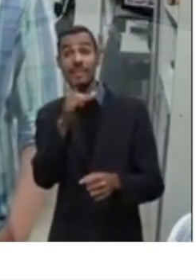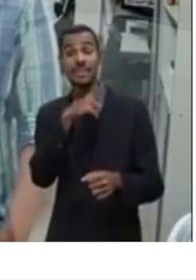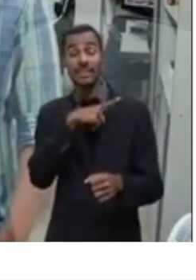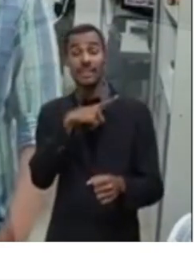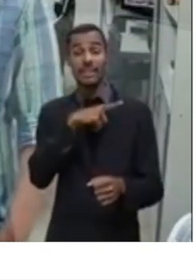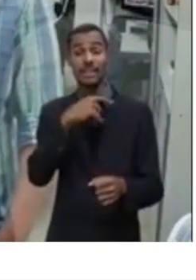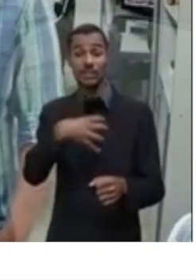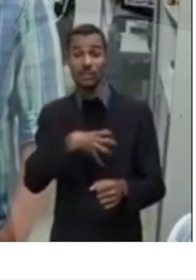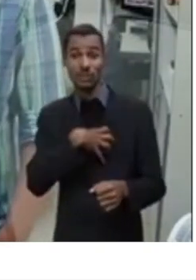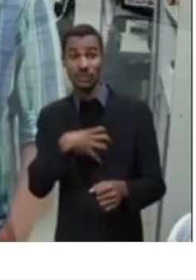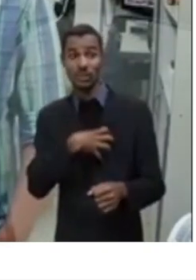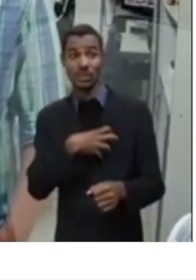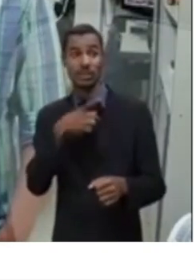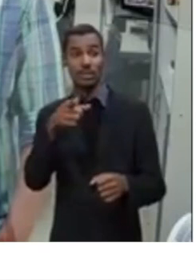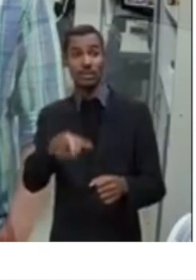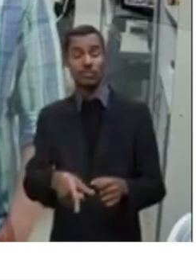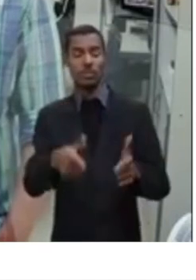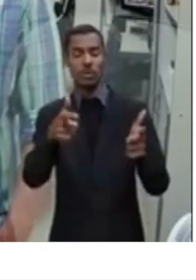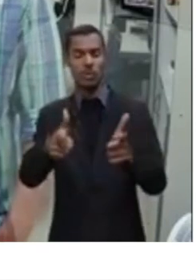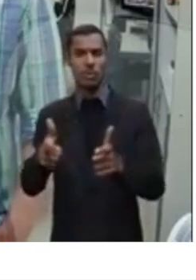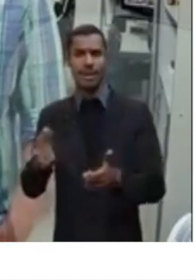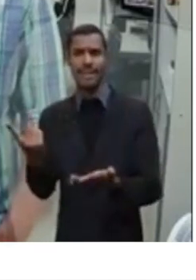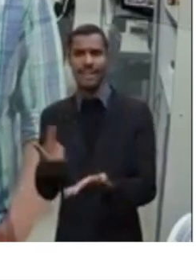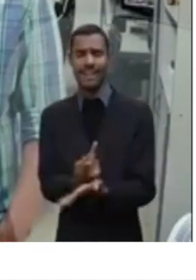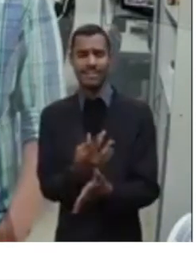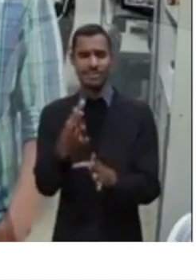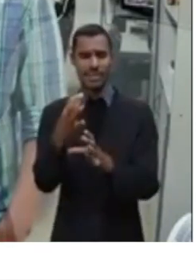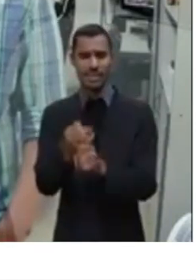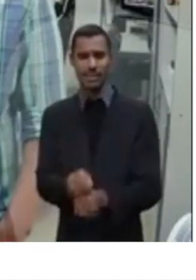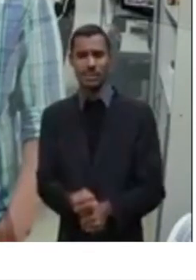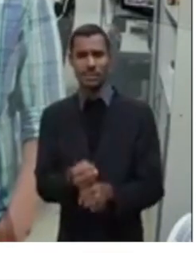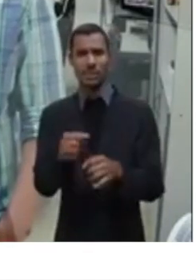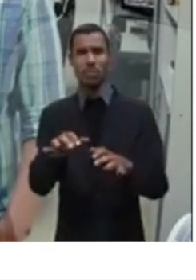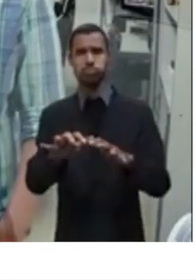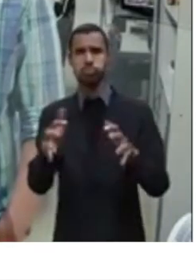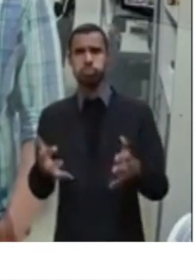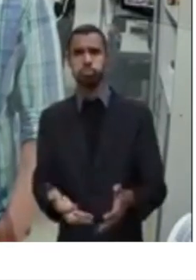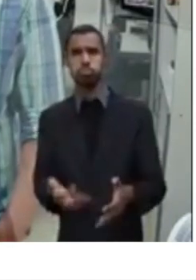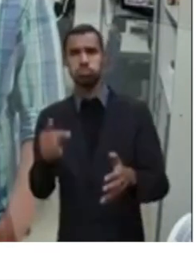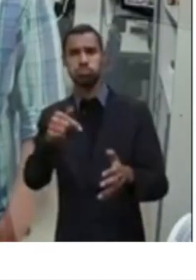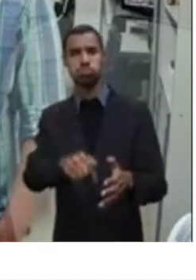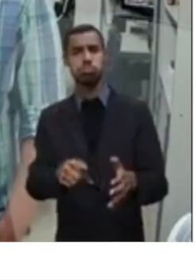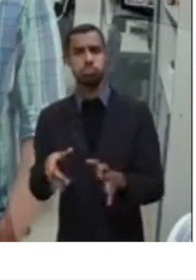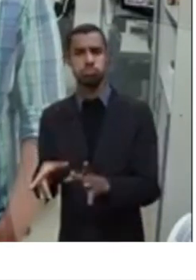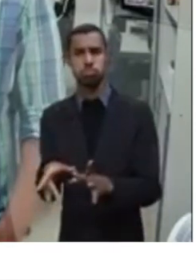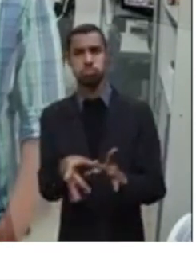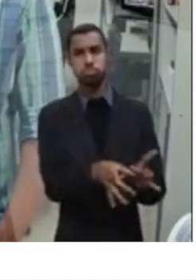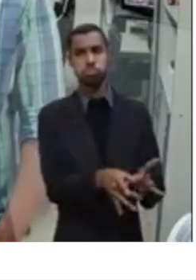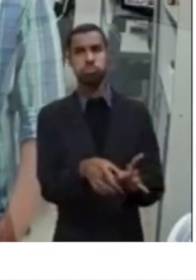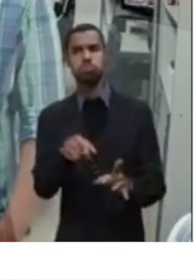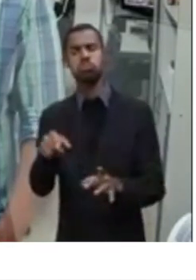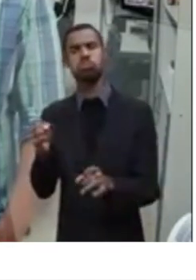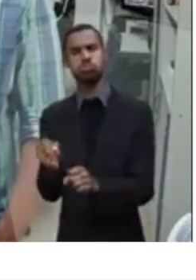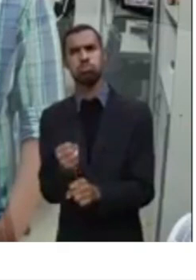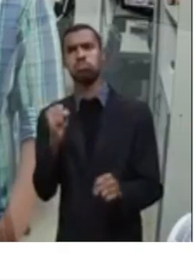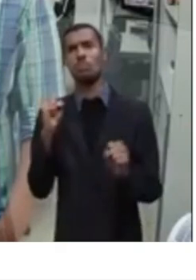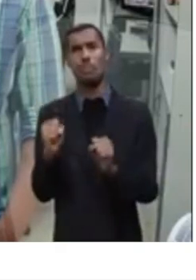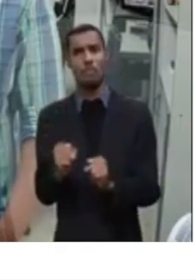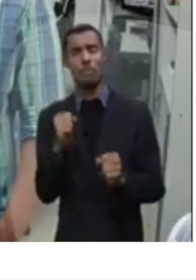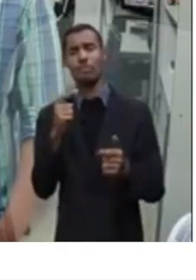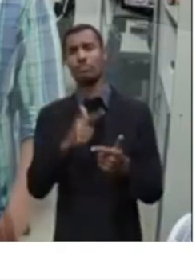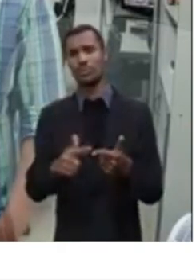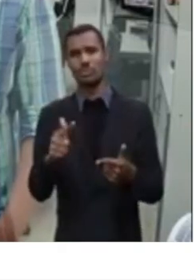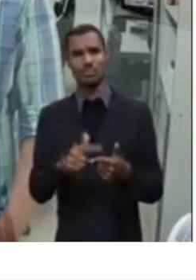adotar uma tensão admissível errada por um tubulão ou por uma sapata, né? Essa obra ela pode sofrer